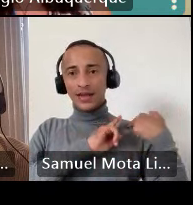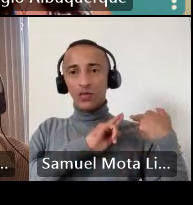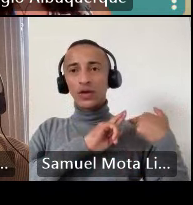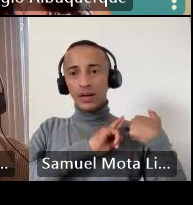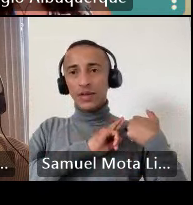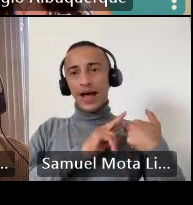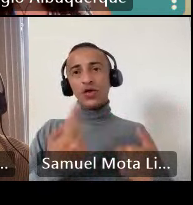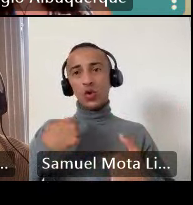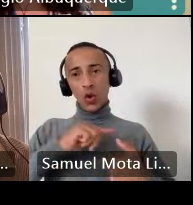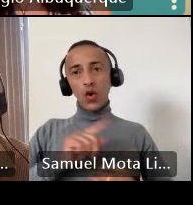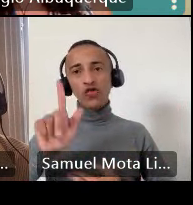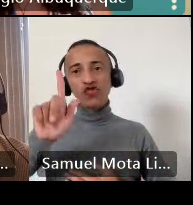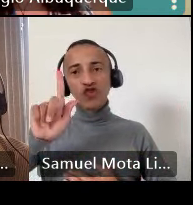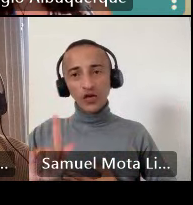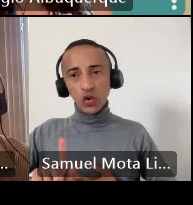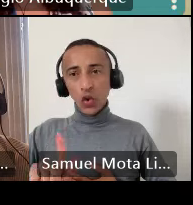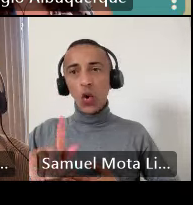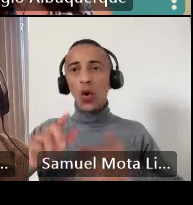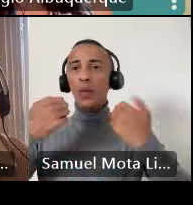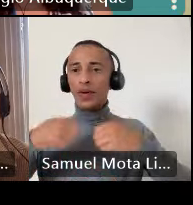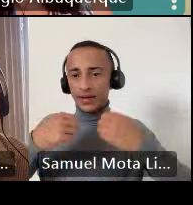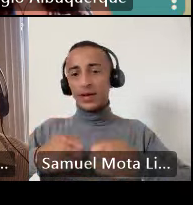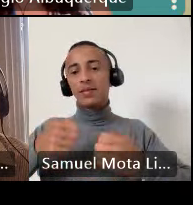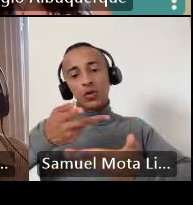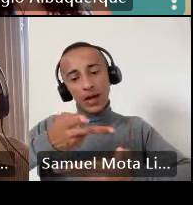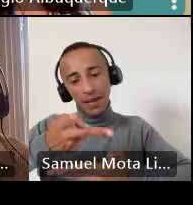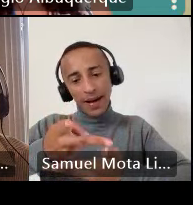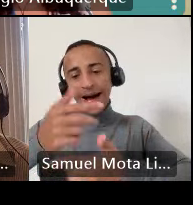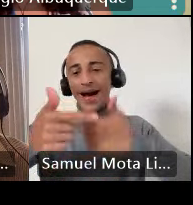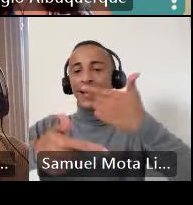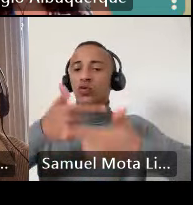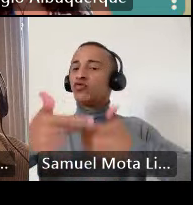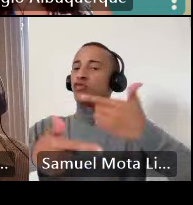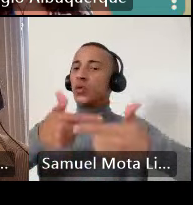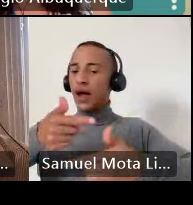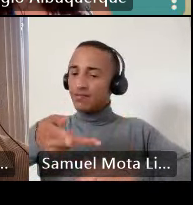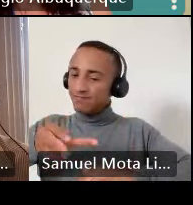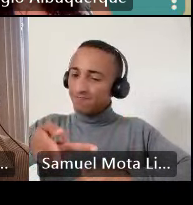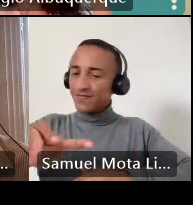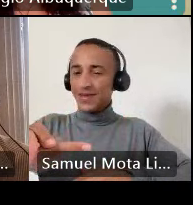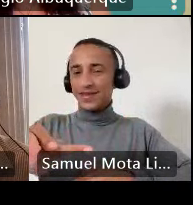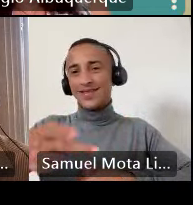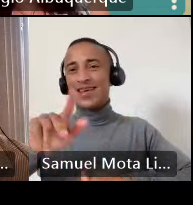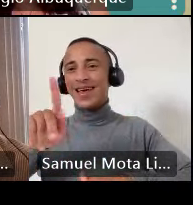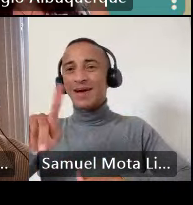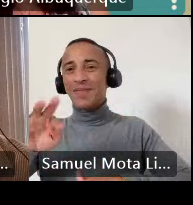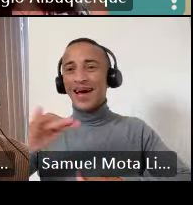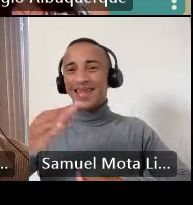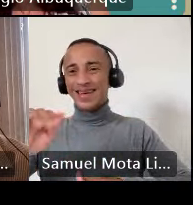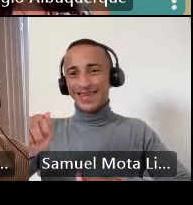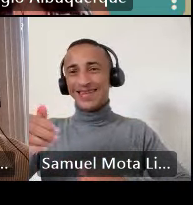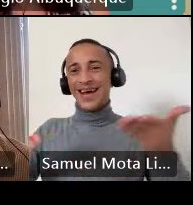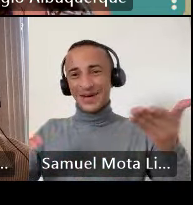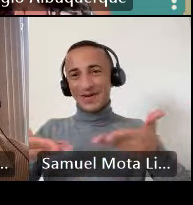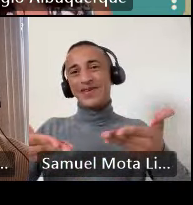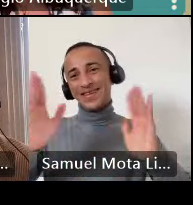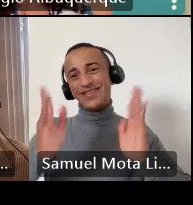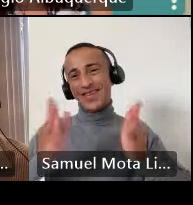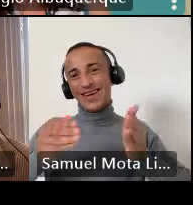hoje vou compartilhar aqui Patrícia a gente assinou aquele contrato finalmente aí eu falei gente é bem